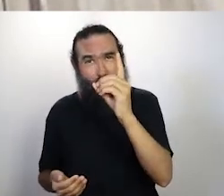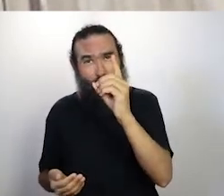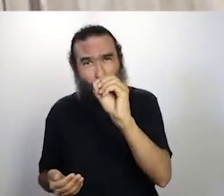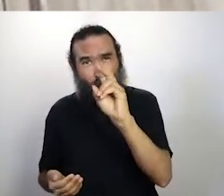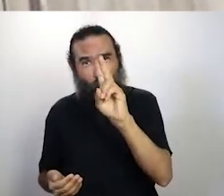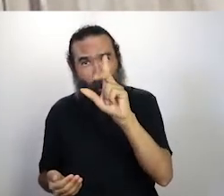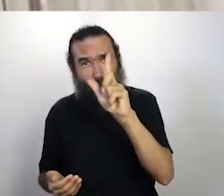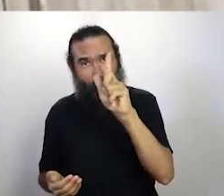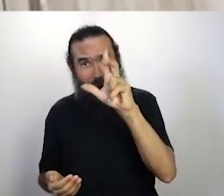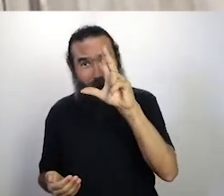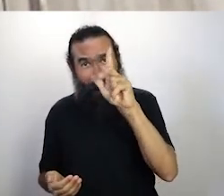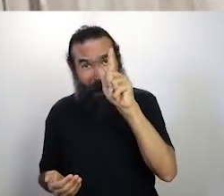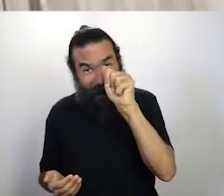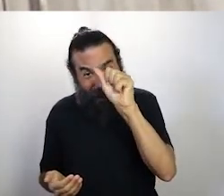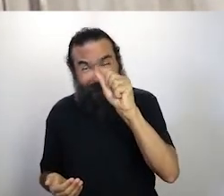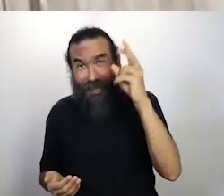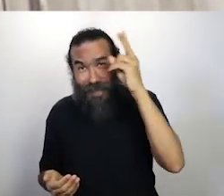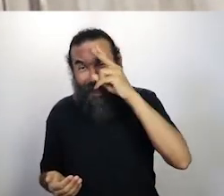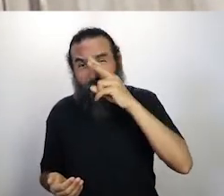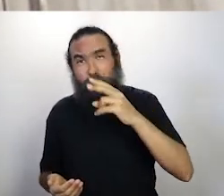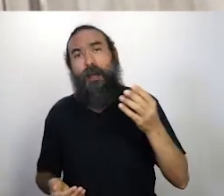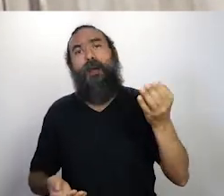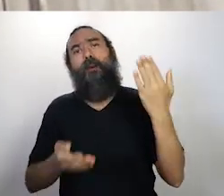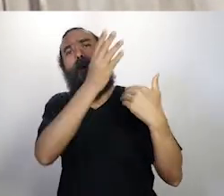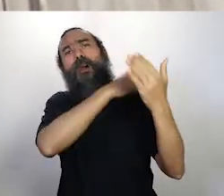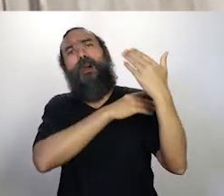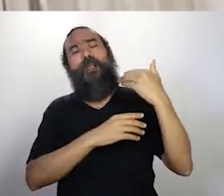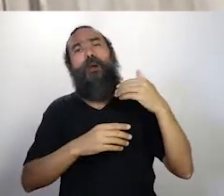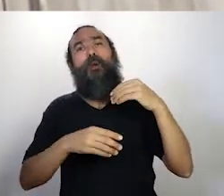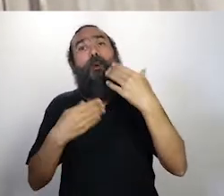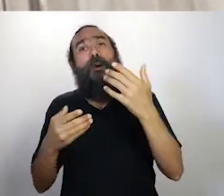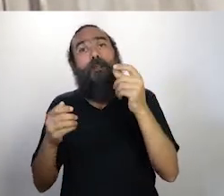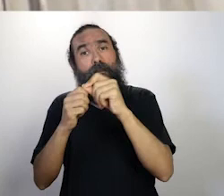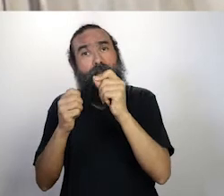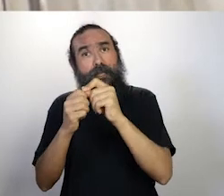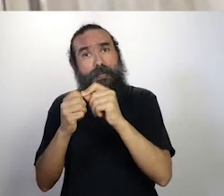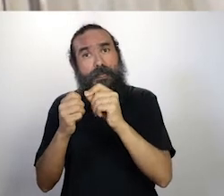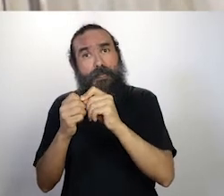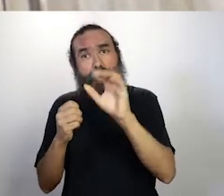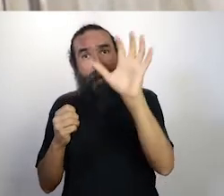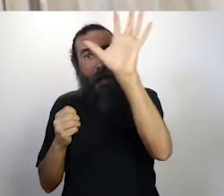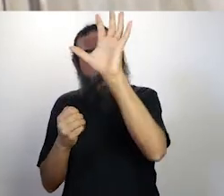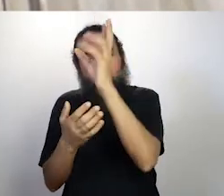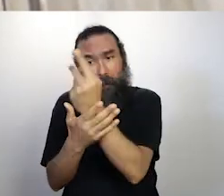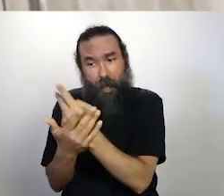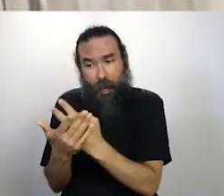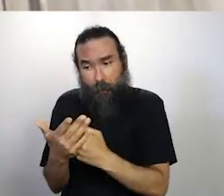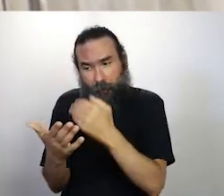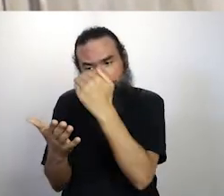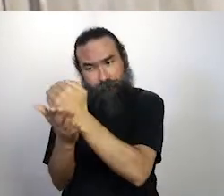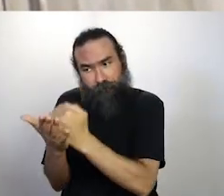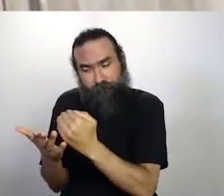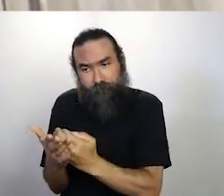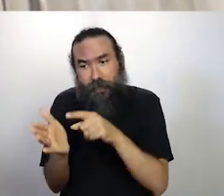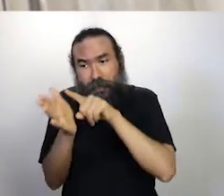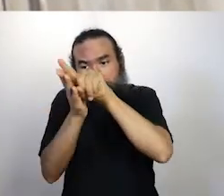Índice de Vulnerabilidade Juvenil à Violência, né? Foi feito com o apoio da Flaxo, da Unesco, do próprio IPEA,